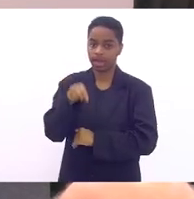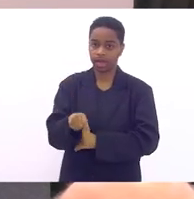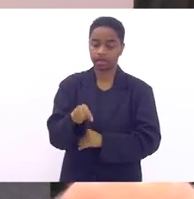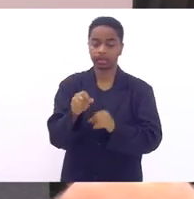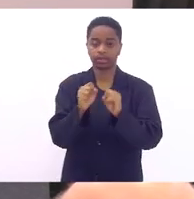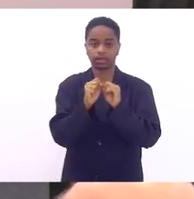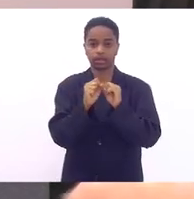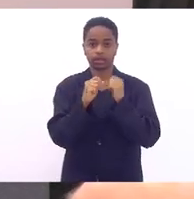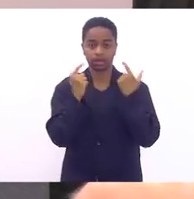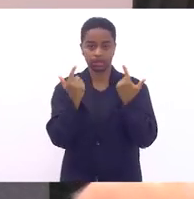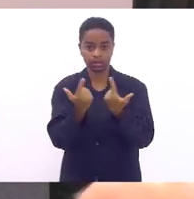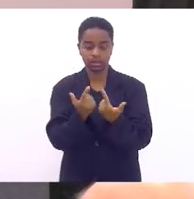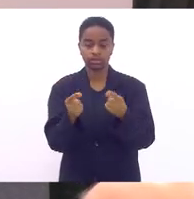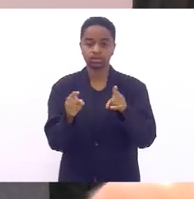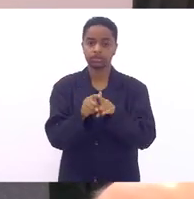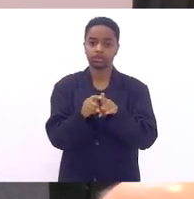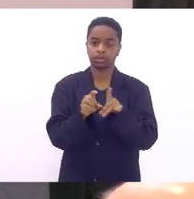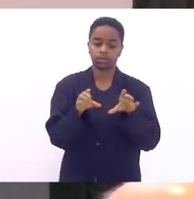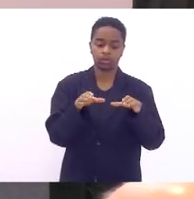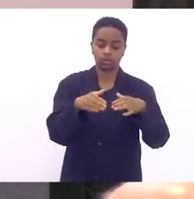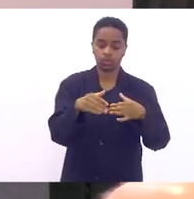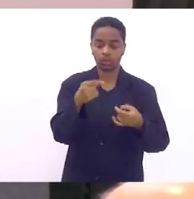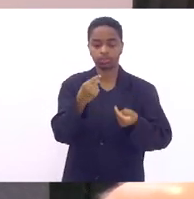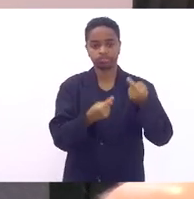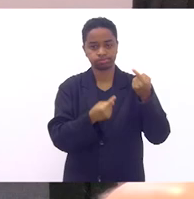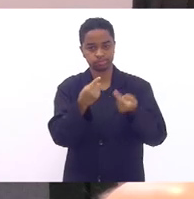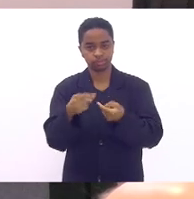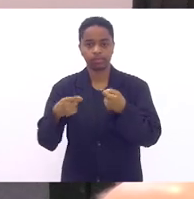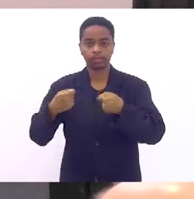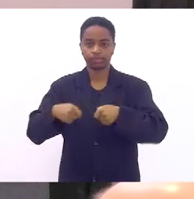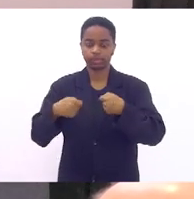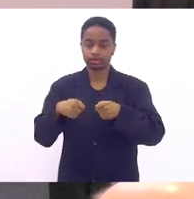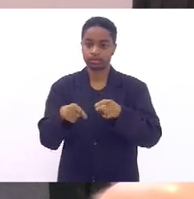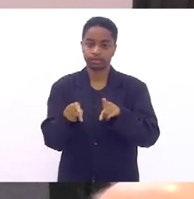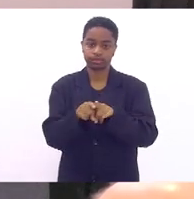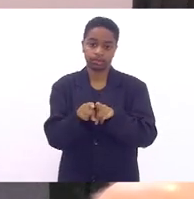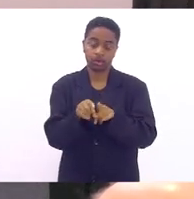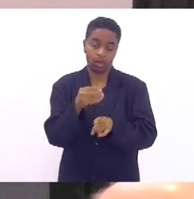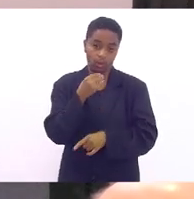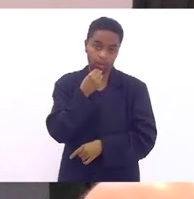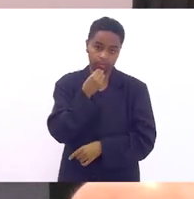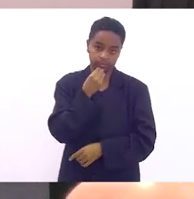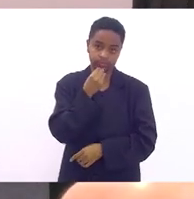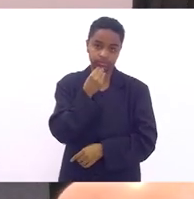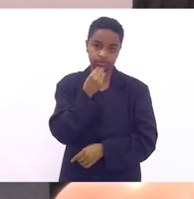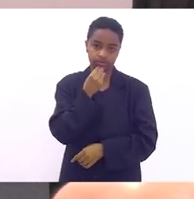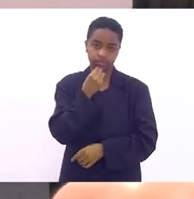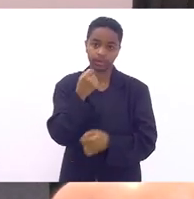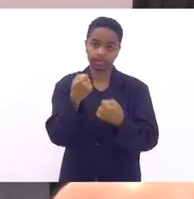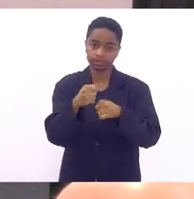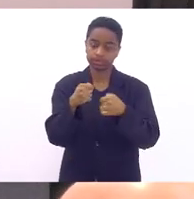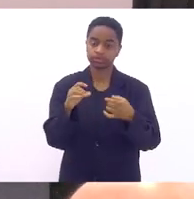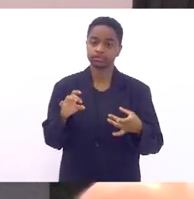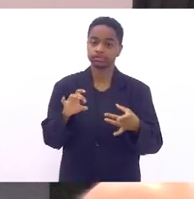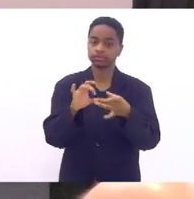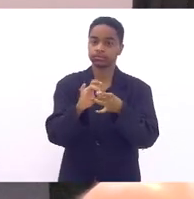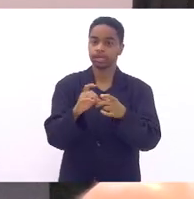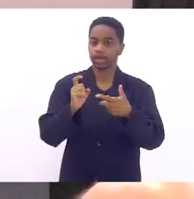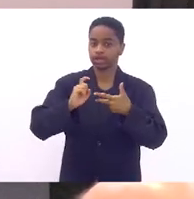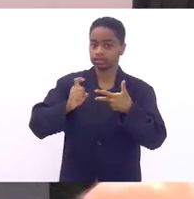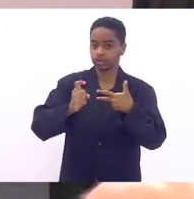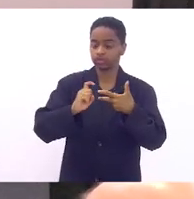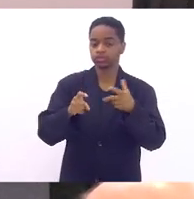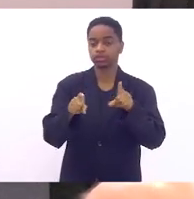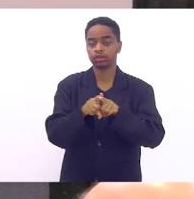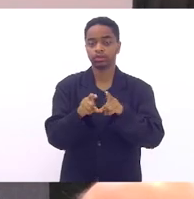Assembleia por essa frente eventualmente e isso obviamente eh sintonizado com o poder executivo mas